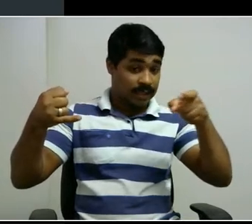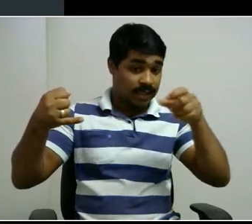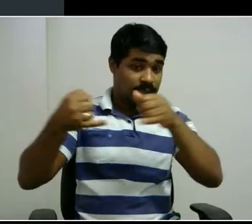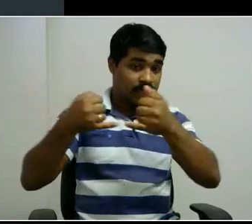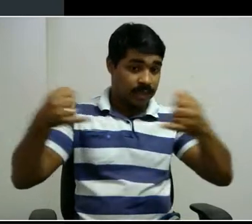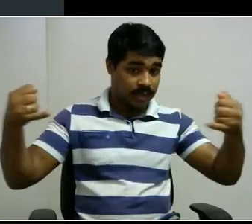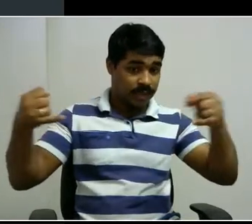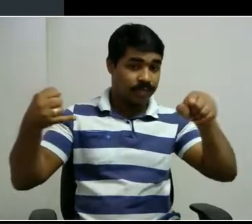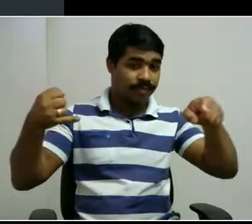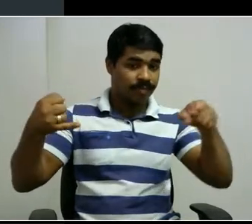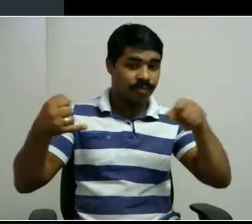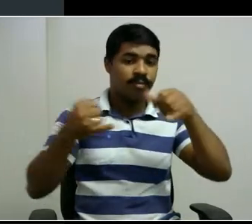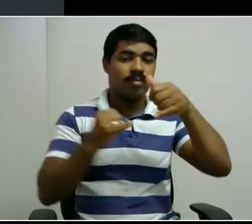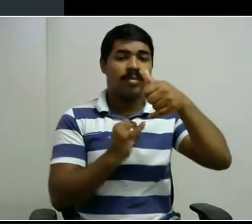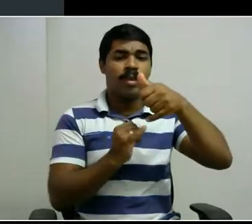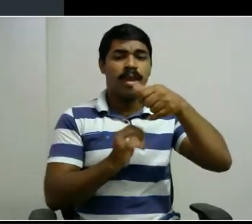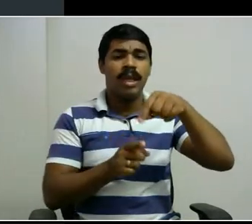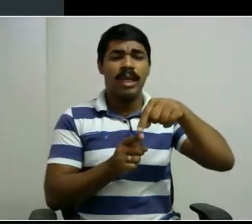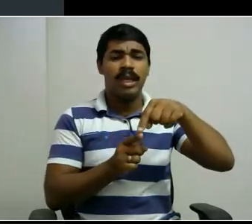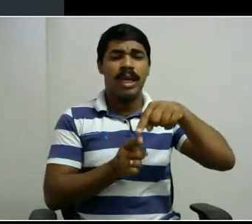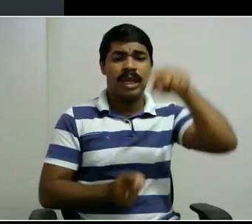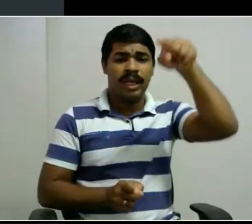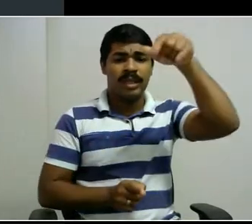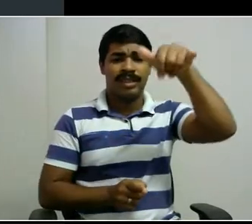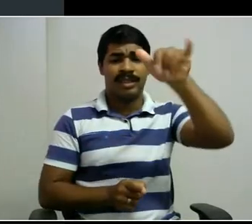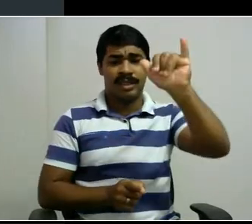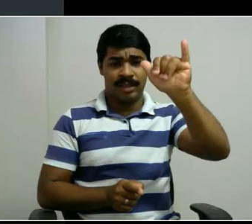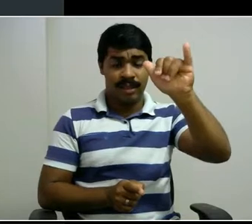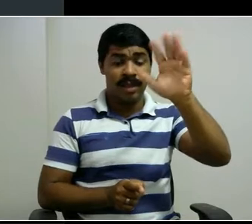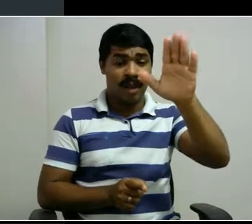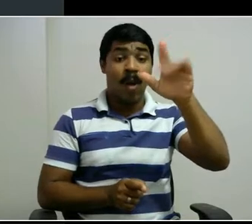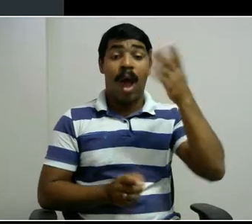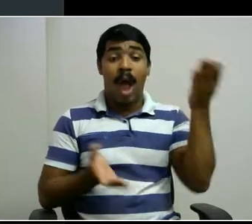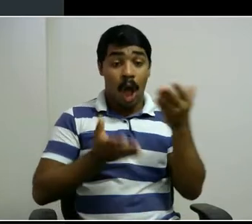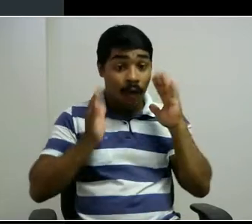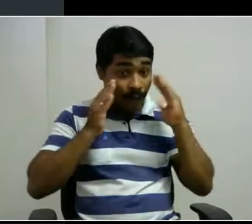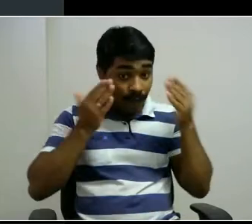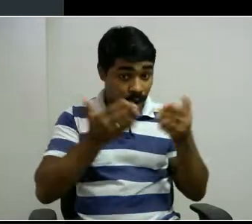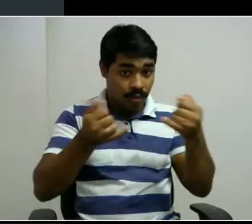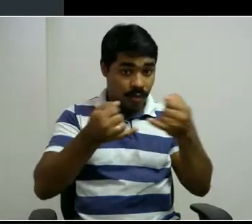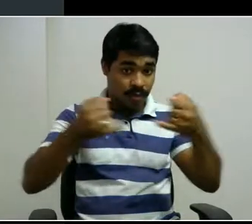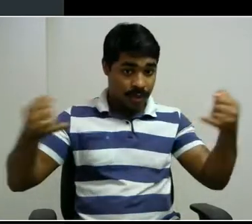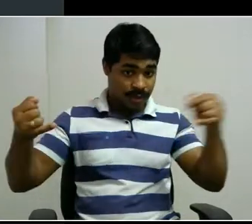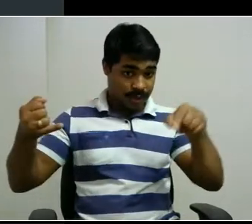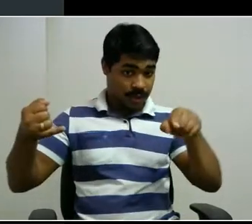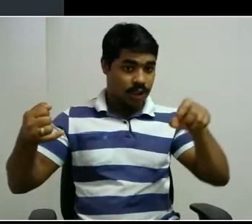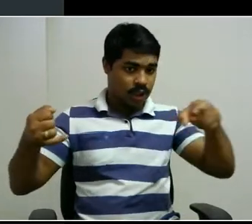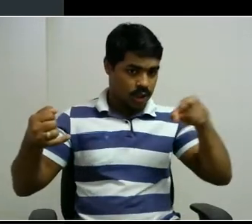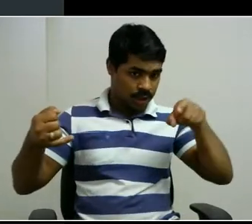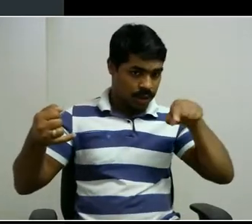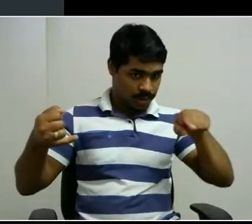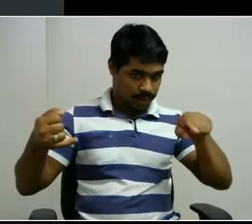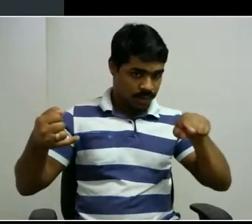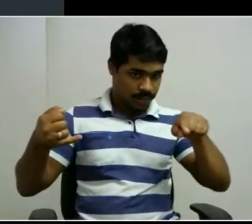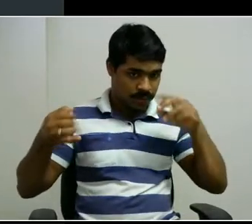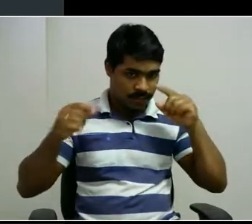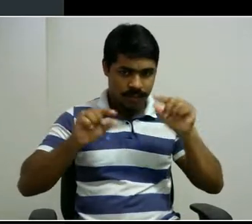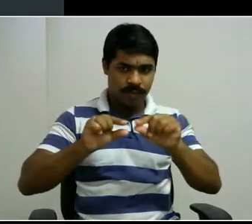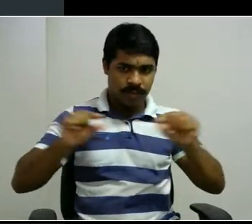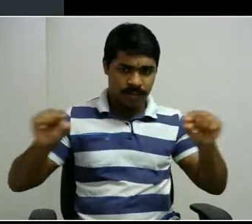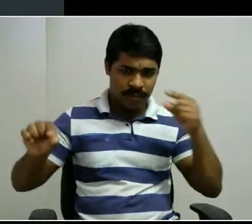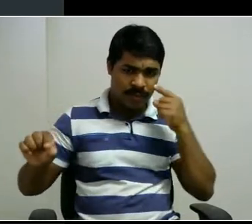Você vai, quando for fazer o estudo do sinal, você vai olhar somente para o eixo x. Percebe o seguinte, que nesse pontinho aqui, ó, que ponto é esse